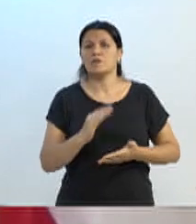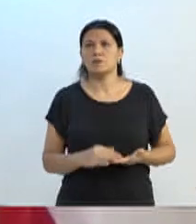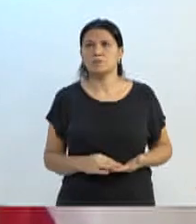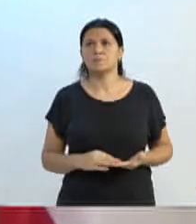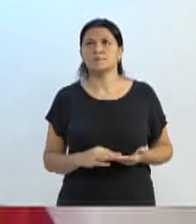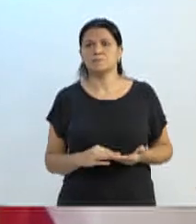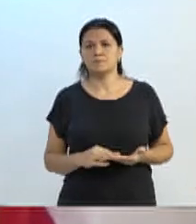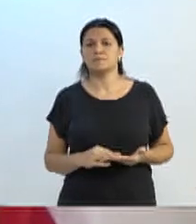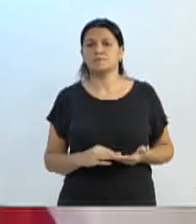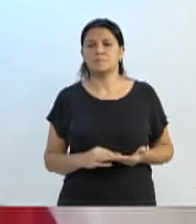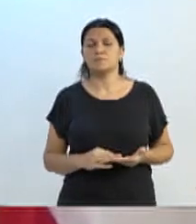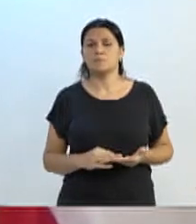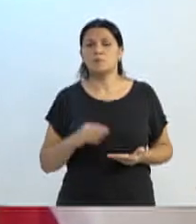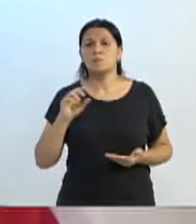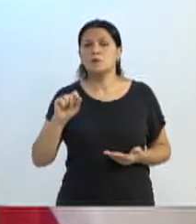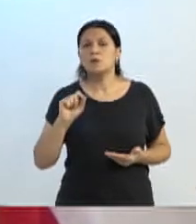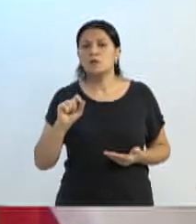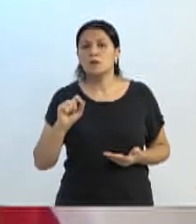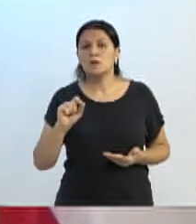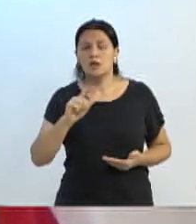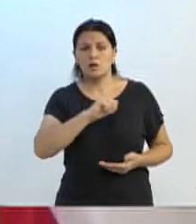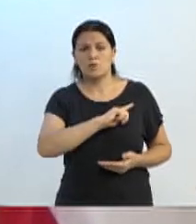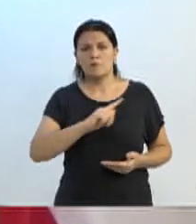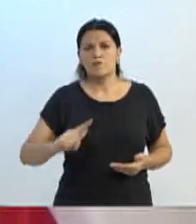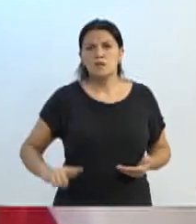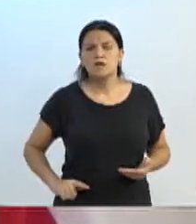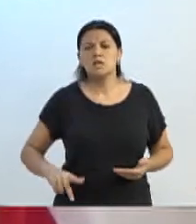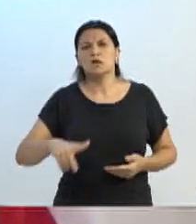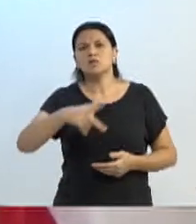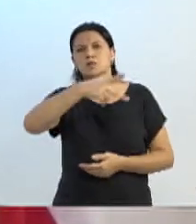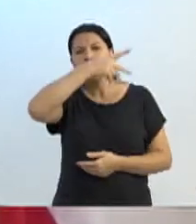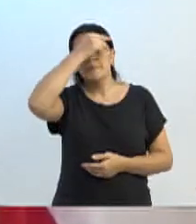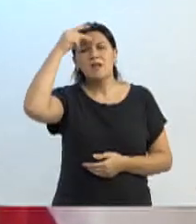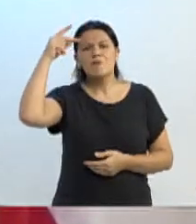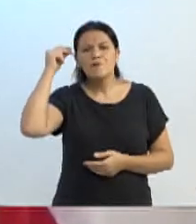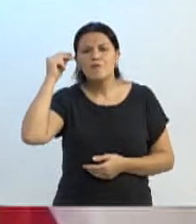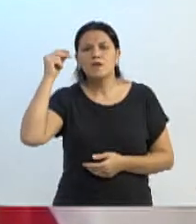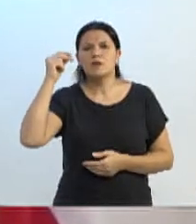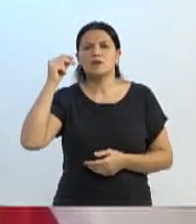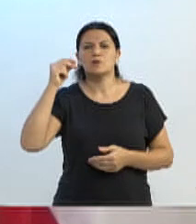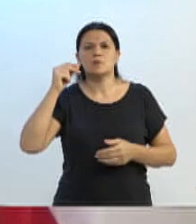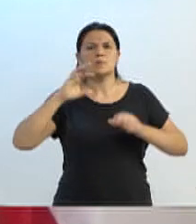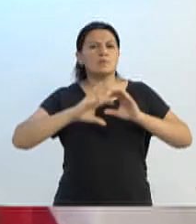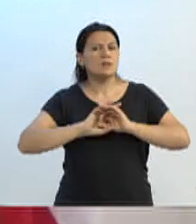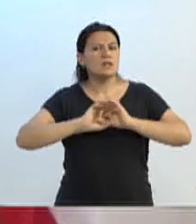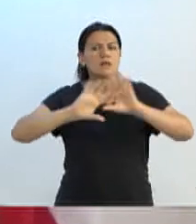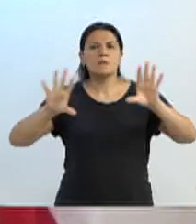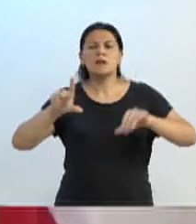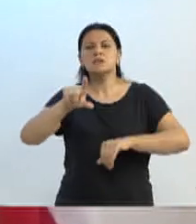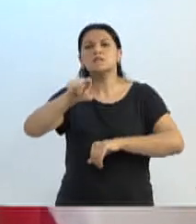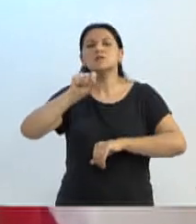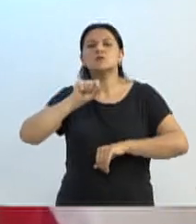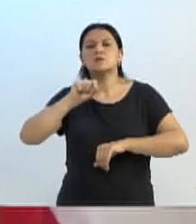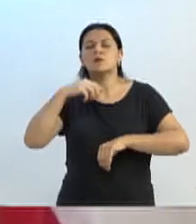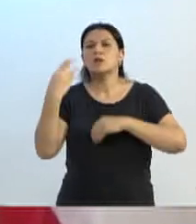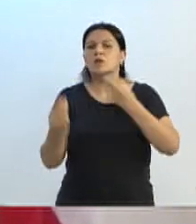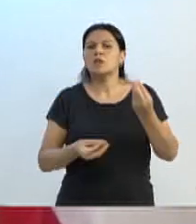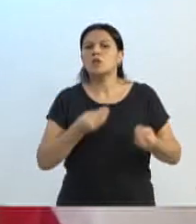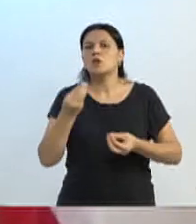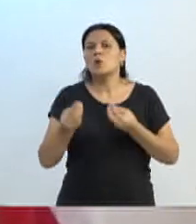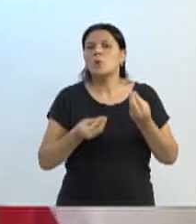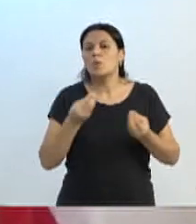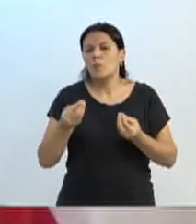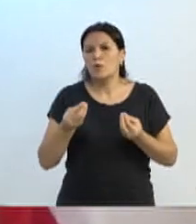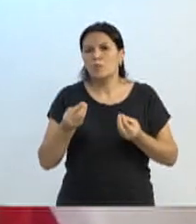que dá para os prefeitos, governadores, decidirem,